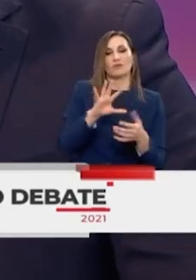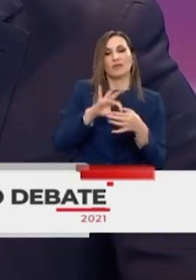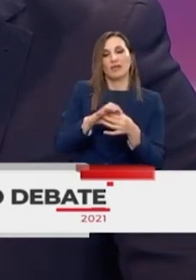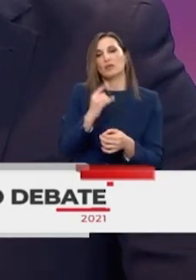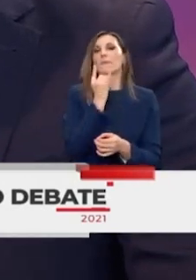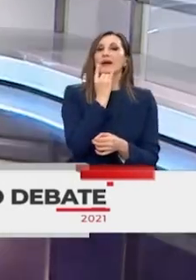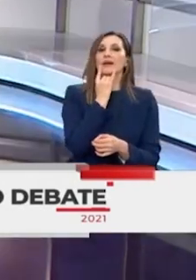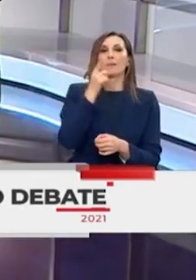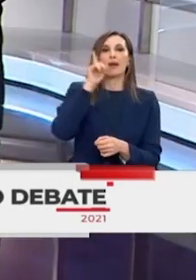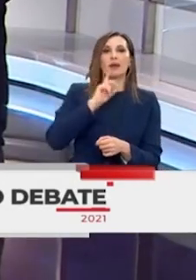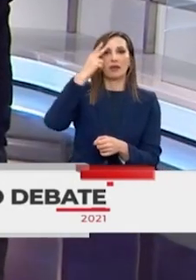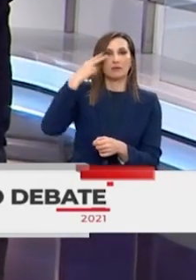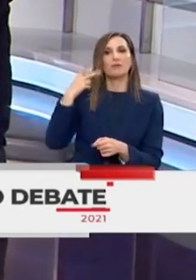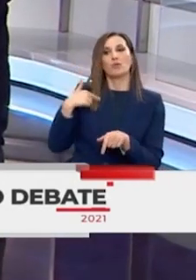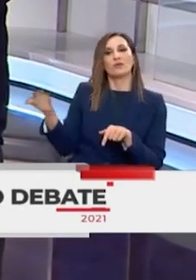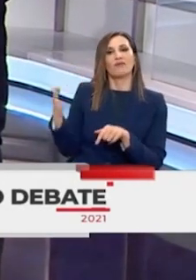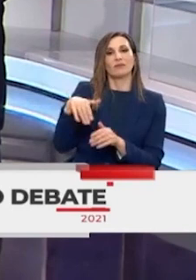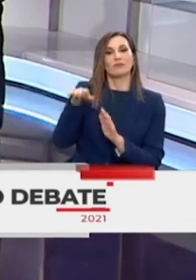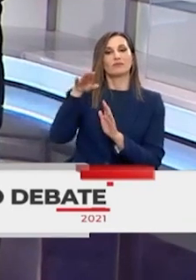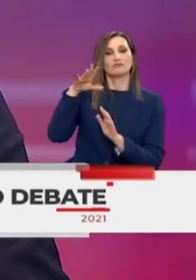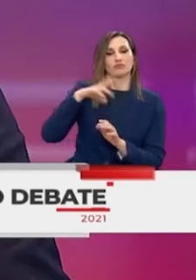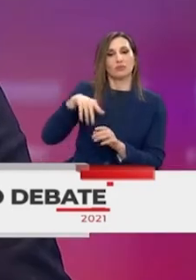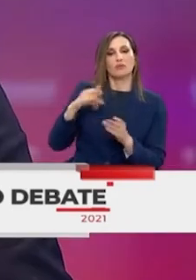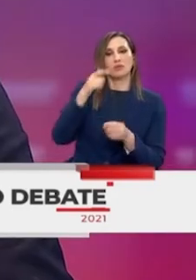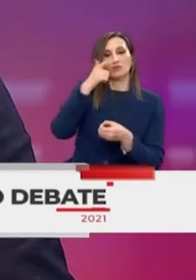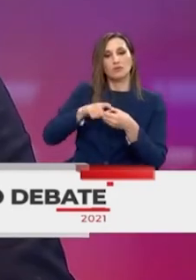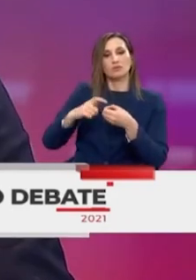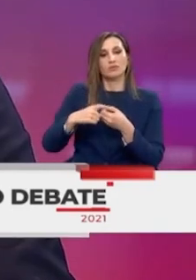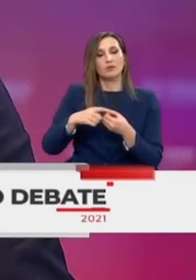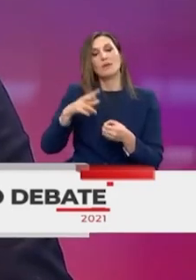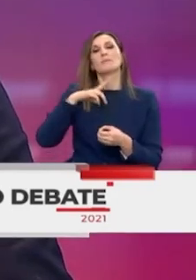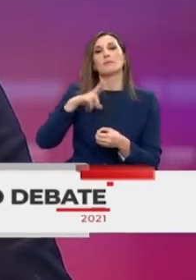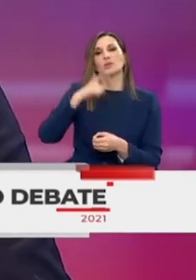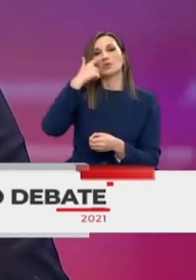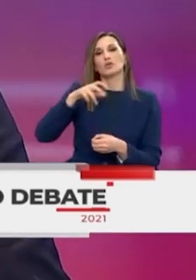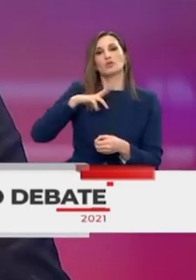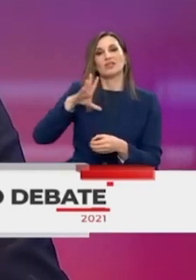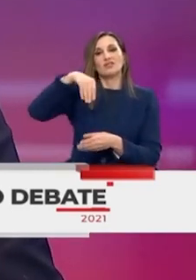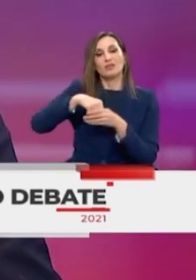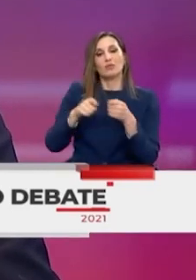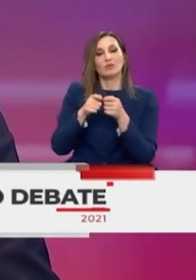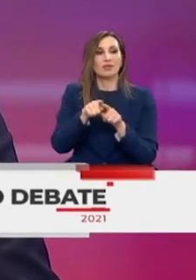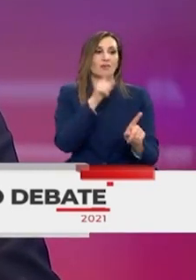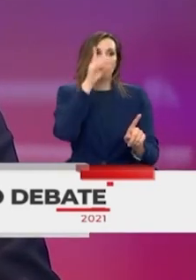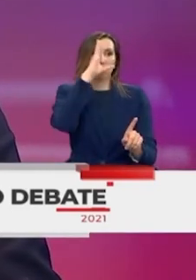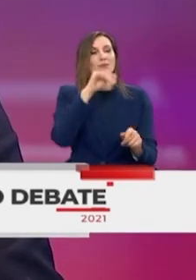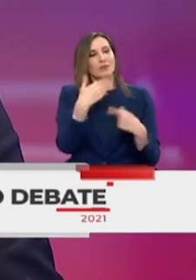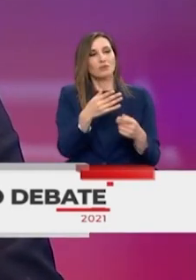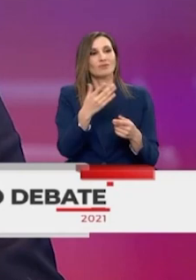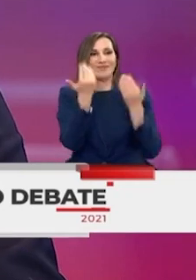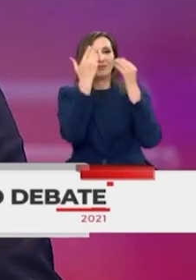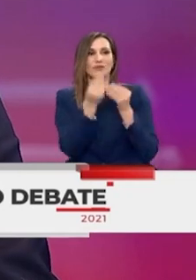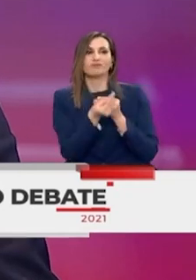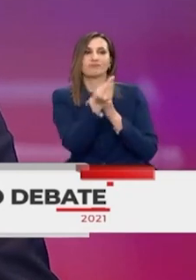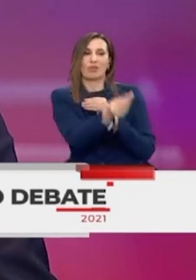Le Pen chegou hoje a Portugal, de facto. Marine Le Pen tem hoje muitos dirigentes no seu partido, que são luso-descendentes e portugueses, coisa que Ana Gomes não sabe, mas eu depois faço-lhe chegar até